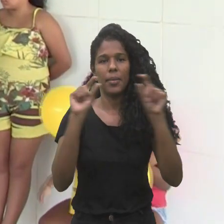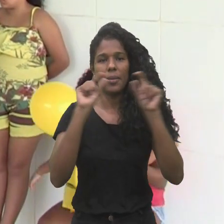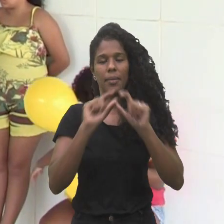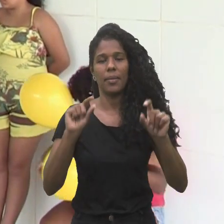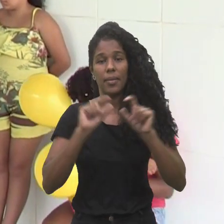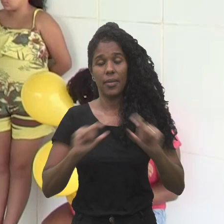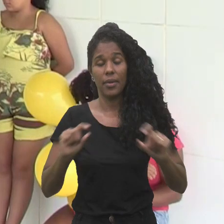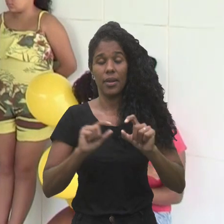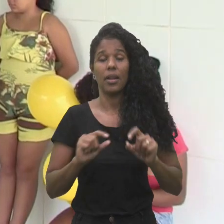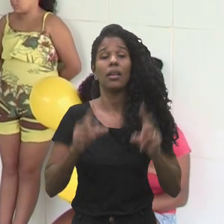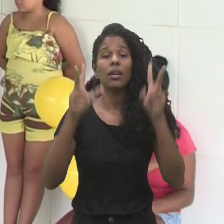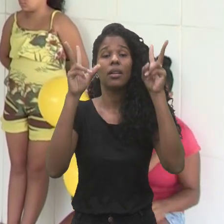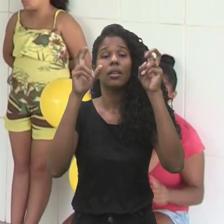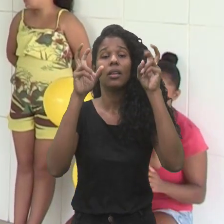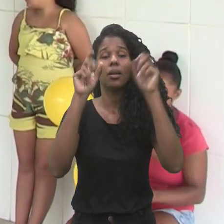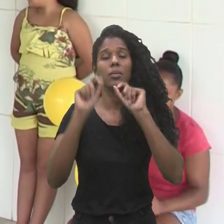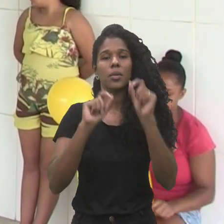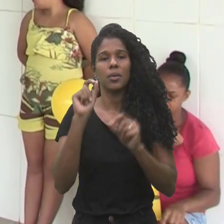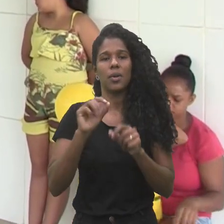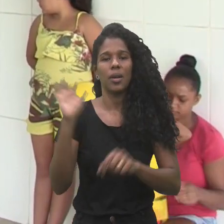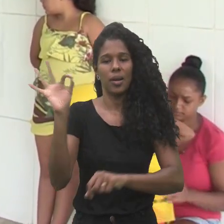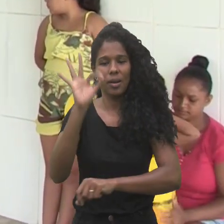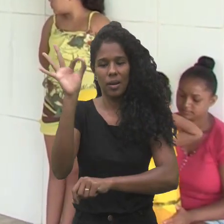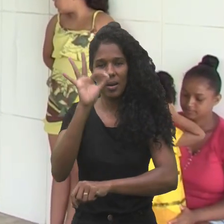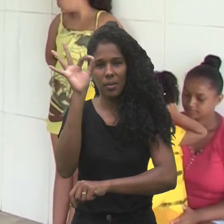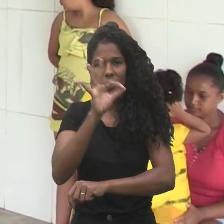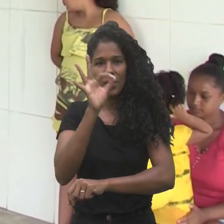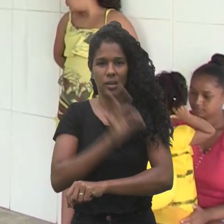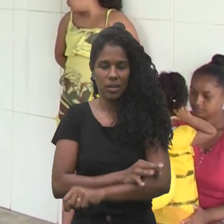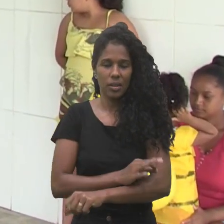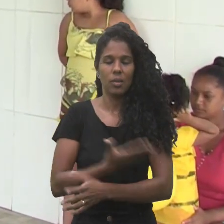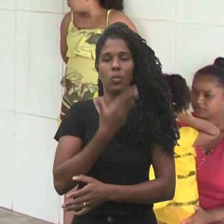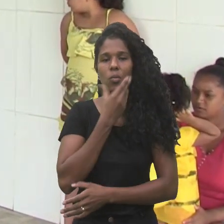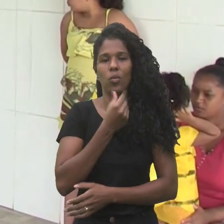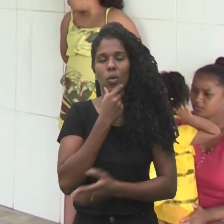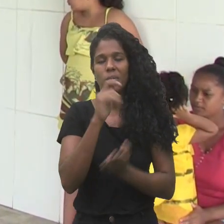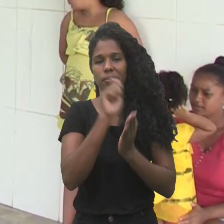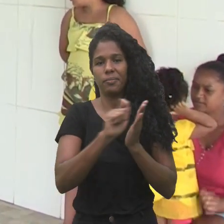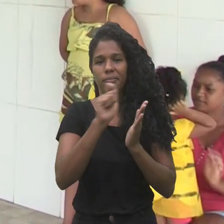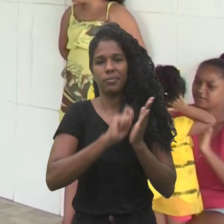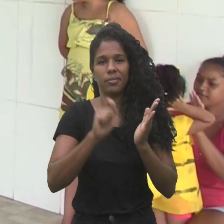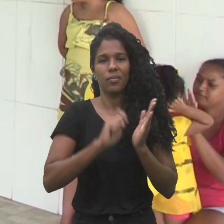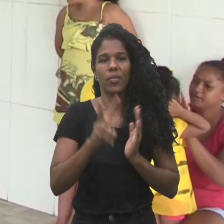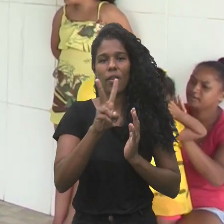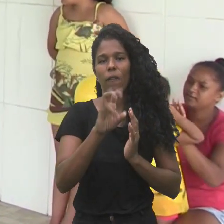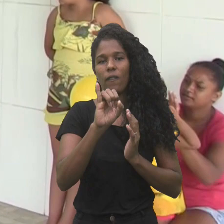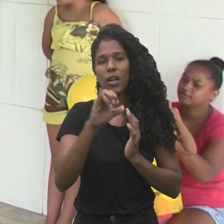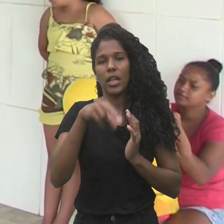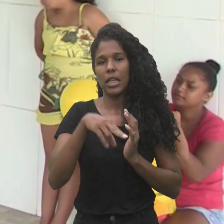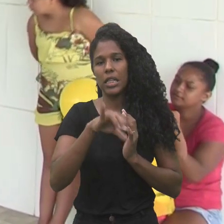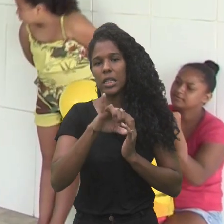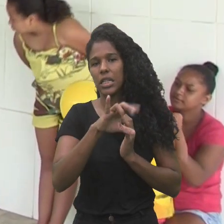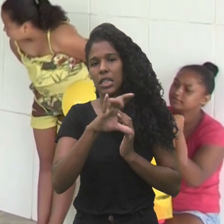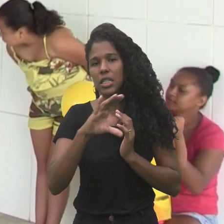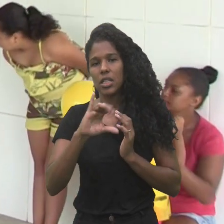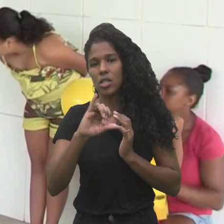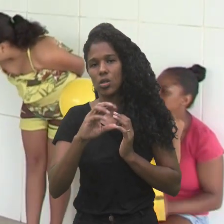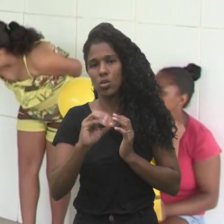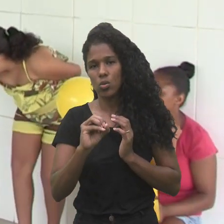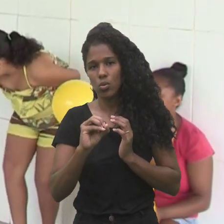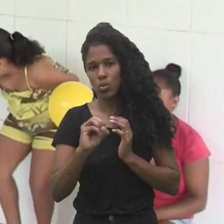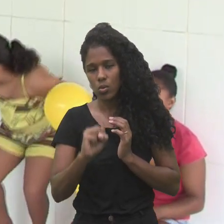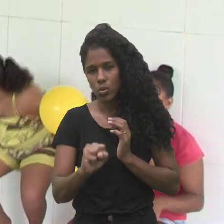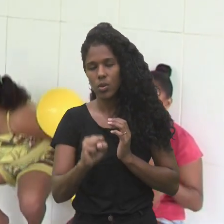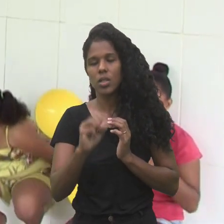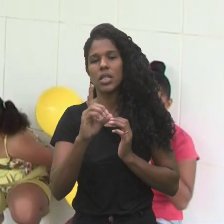bacana, desenvolve a oralidade das crianças, a interação, e nós trouxemos os pais, as famílias, que é o mais importante para estar presente na